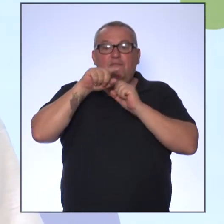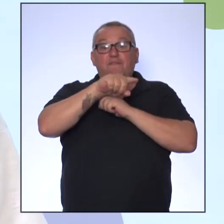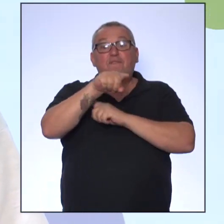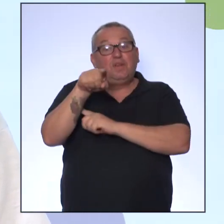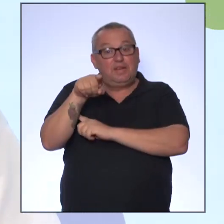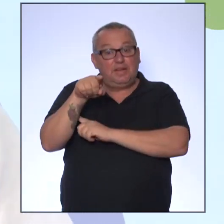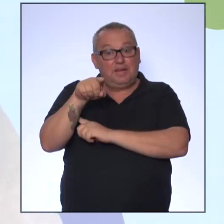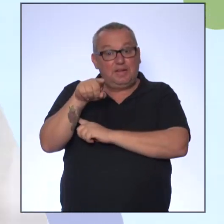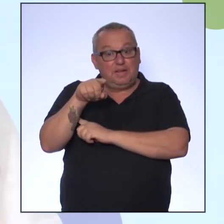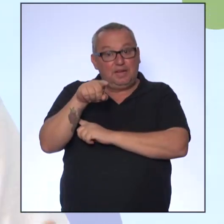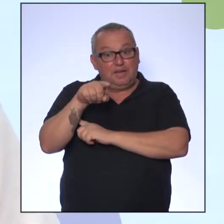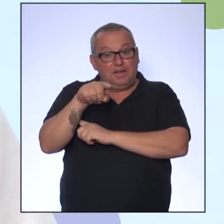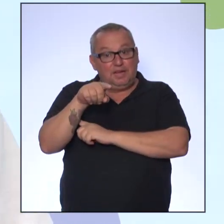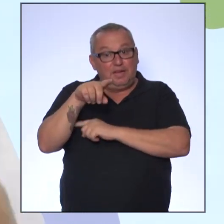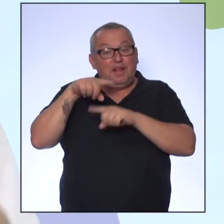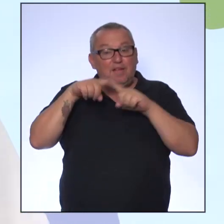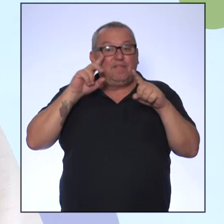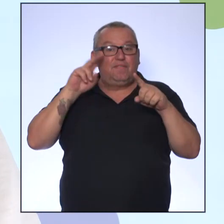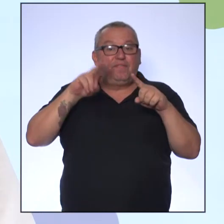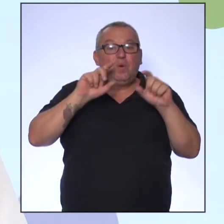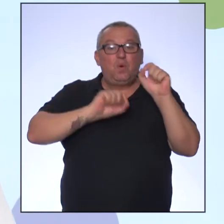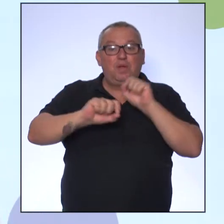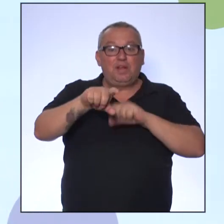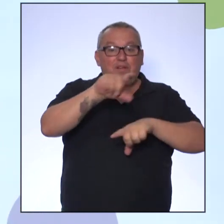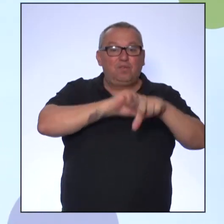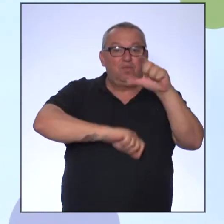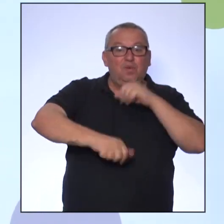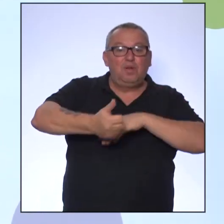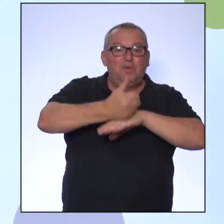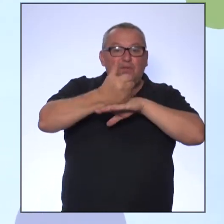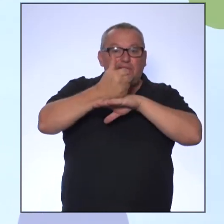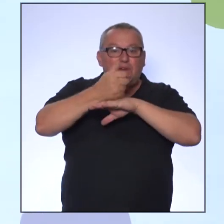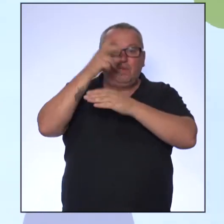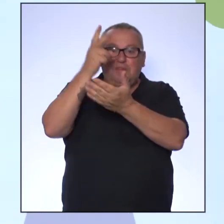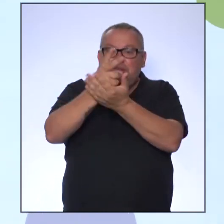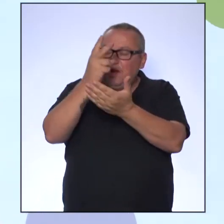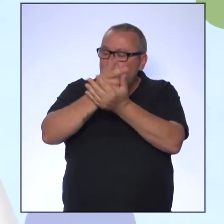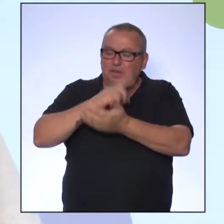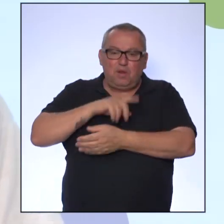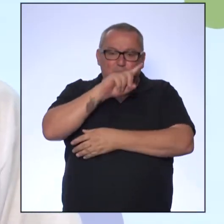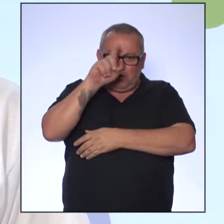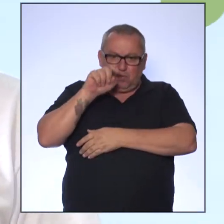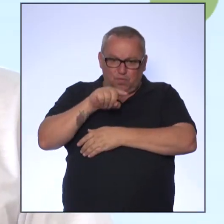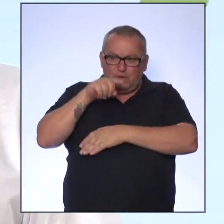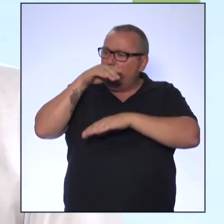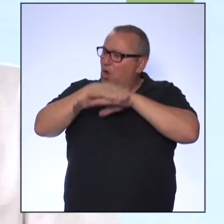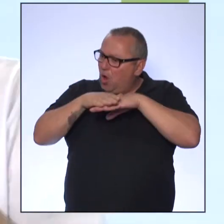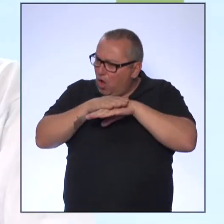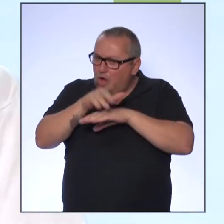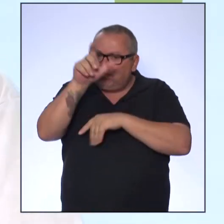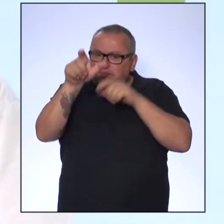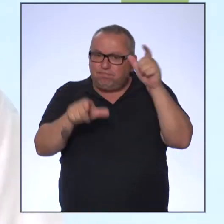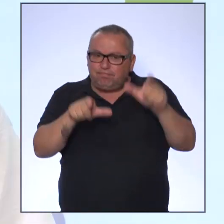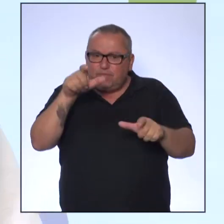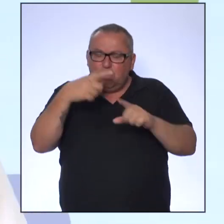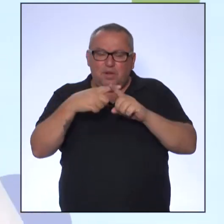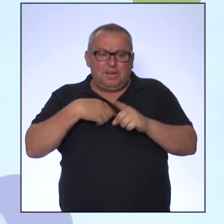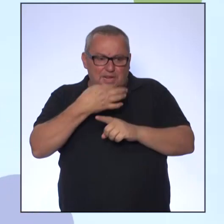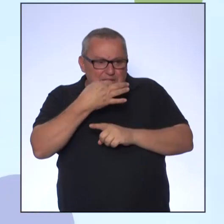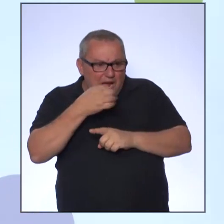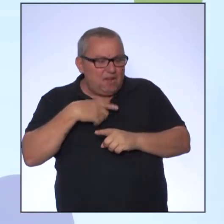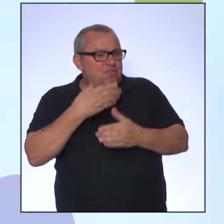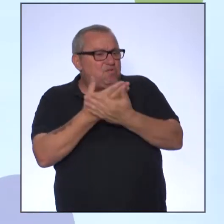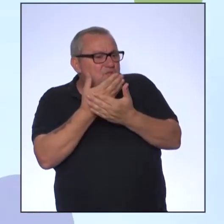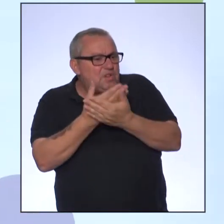você levar isso em conta na sua escolha profissional. Então, sempre que você tem uma dúvida, converse com as pessoas. Você acha que eu vou me dar bem com